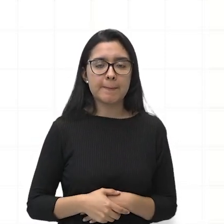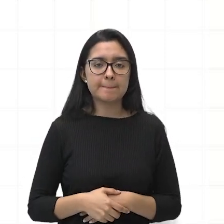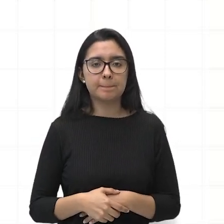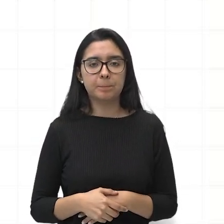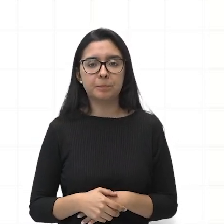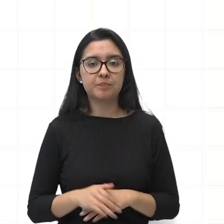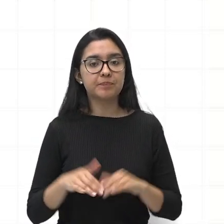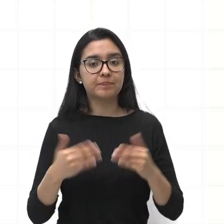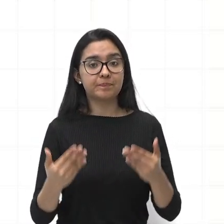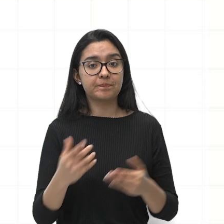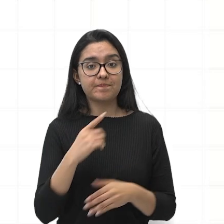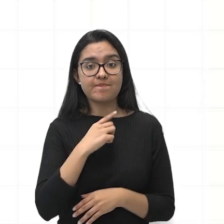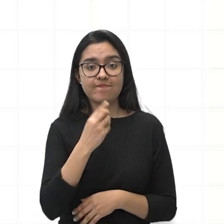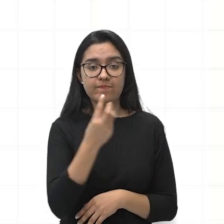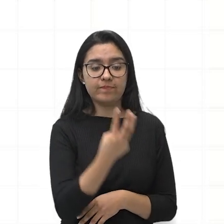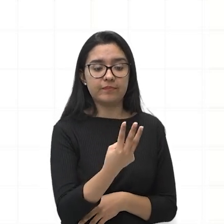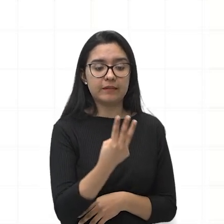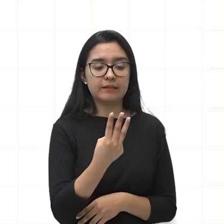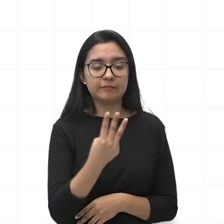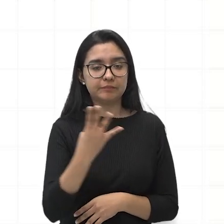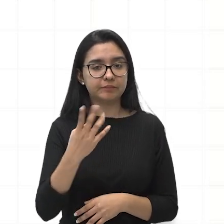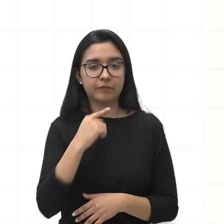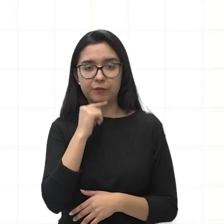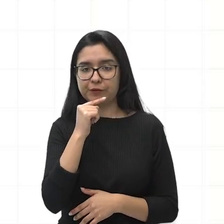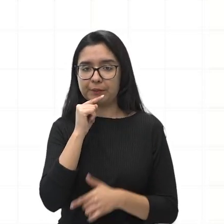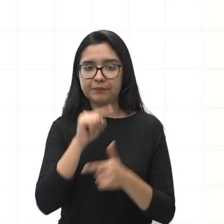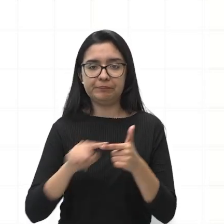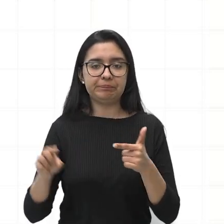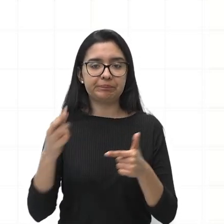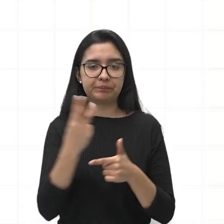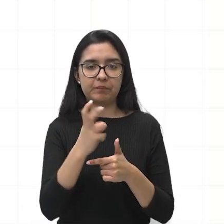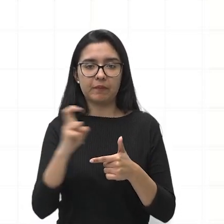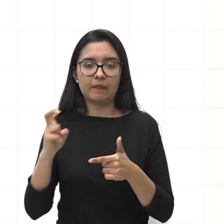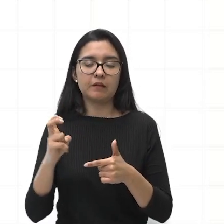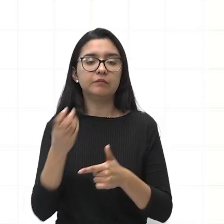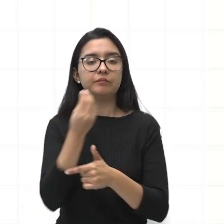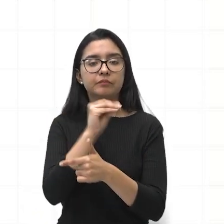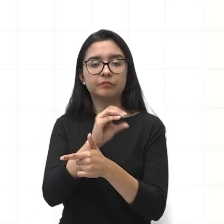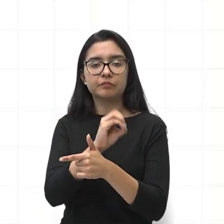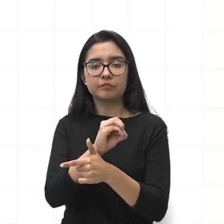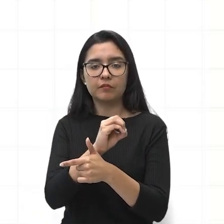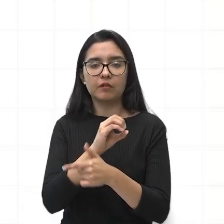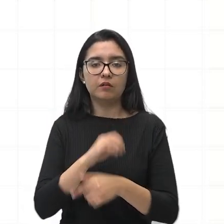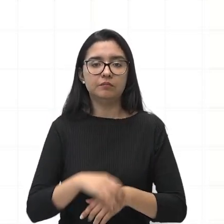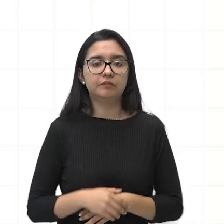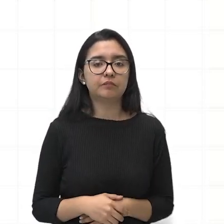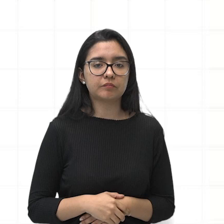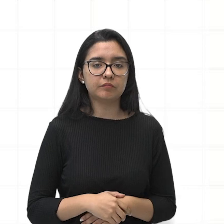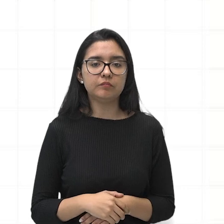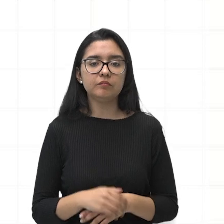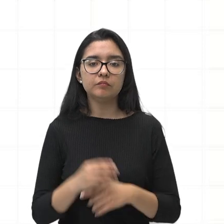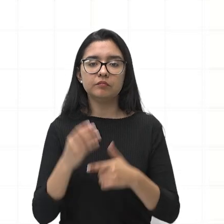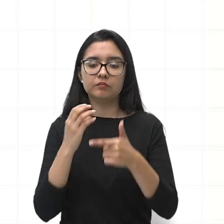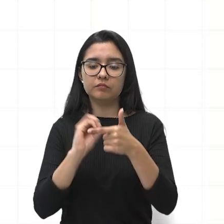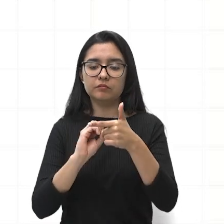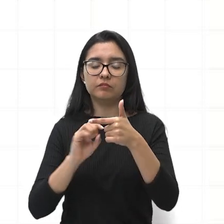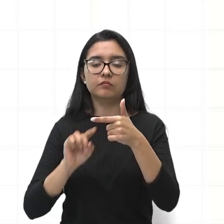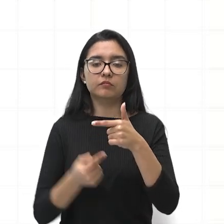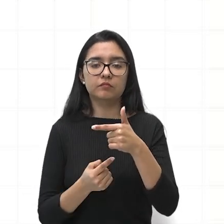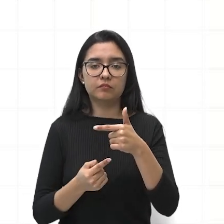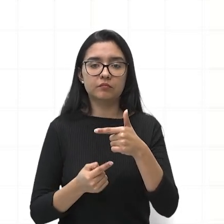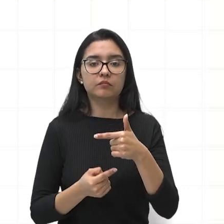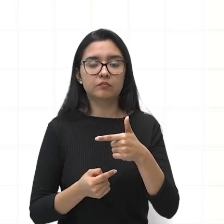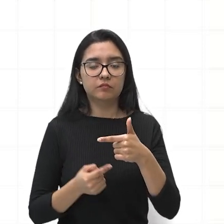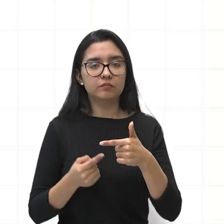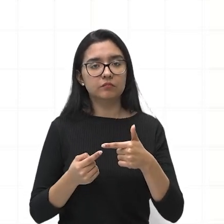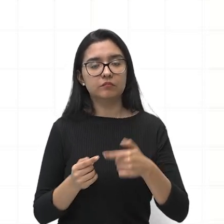Como 34 não dá para dividir por 355, a gente acrescenta um zero no quociente e 0, vírgula. Aí eu